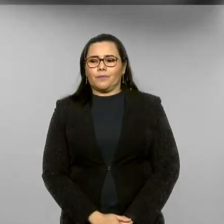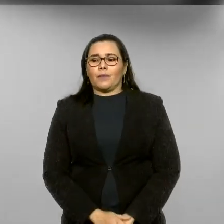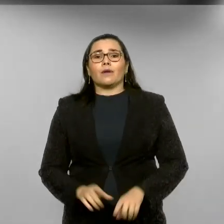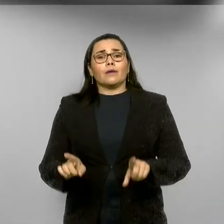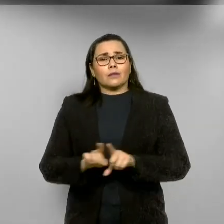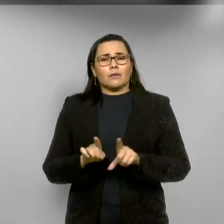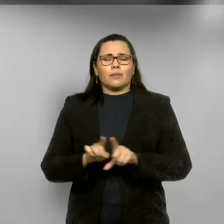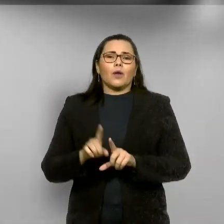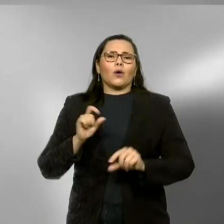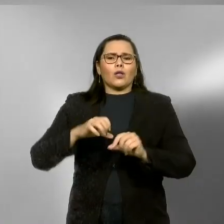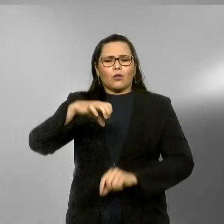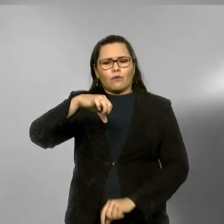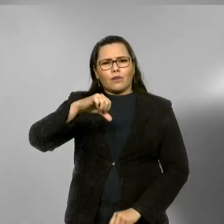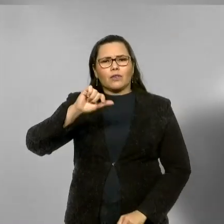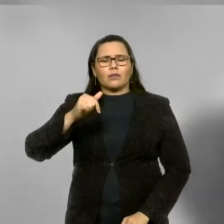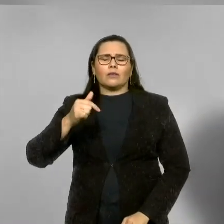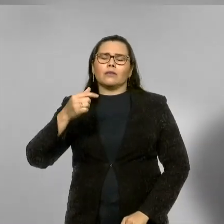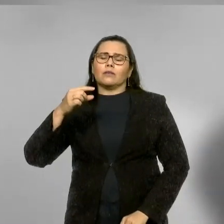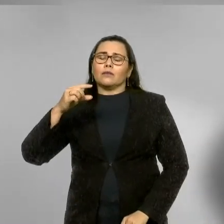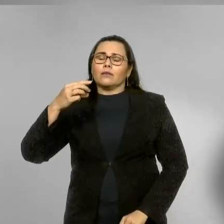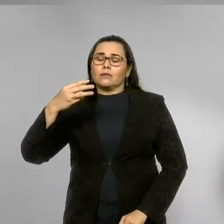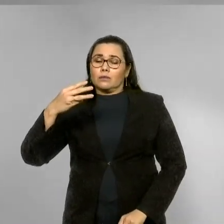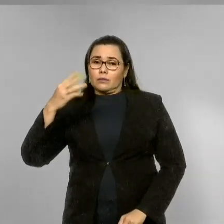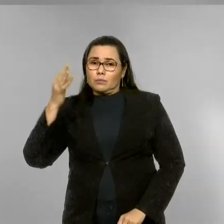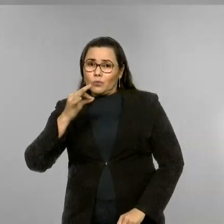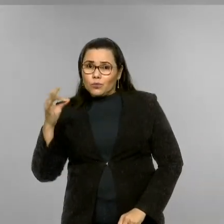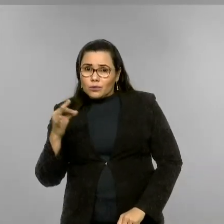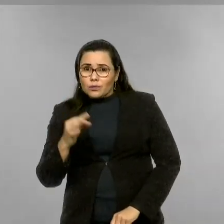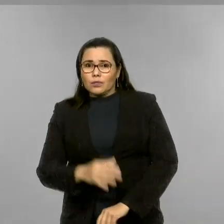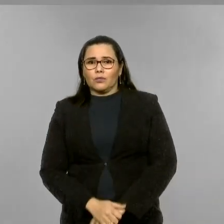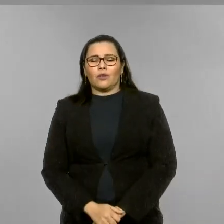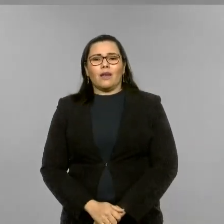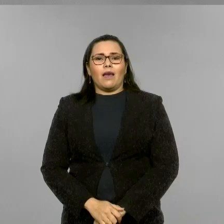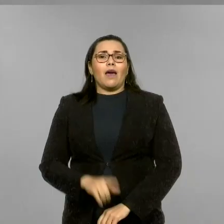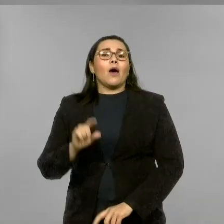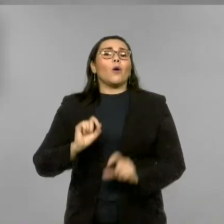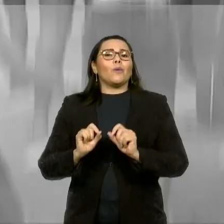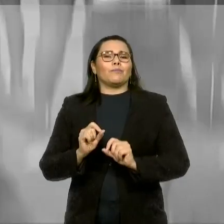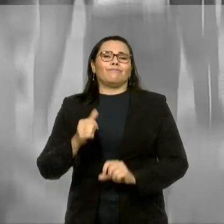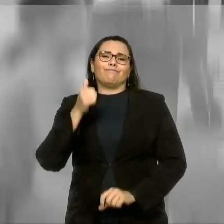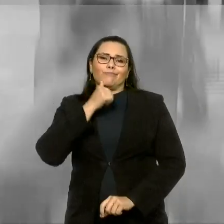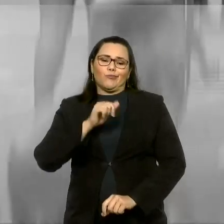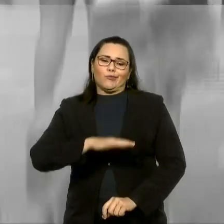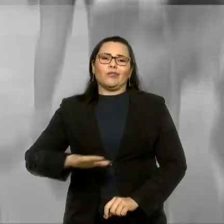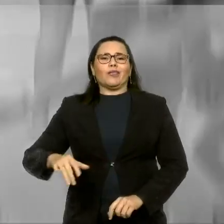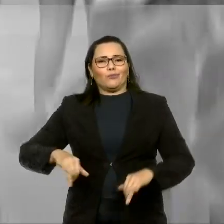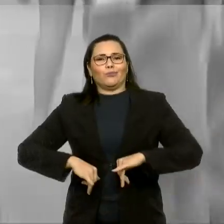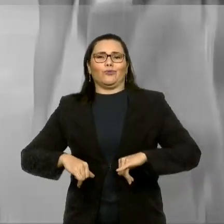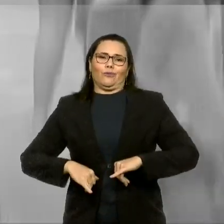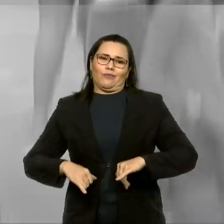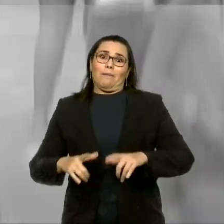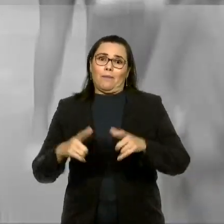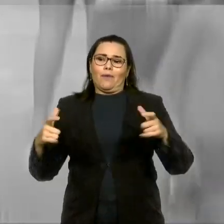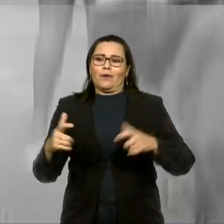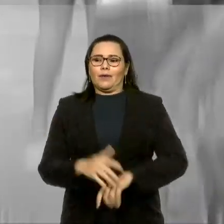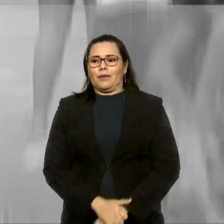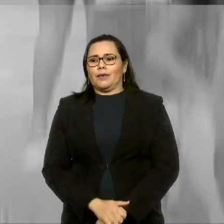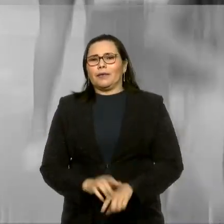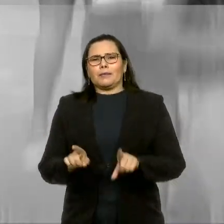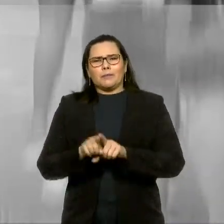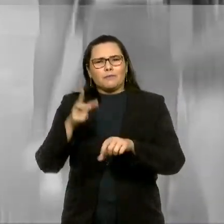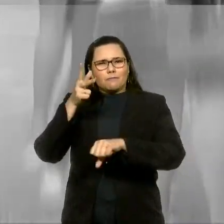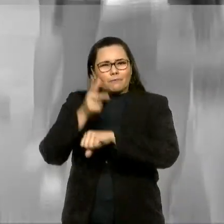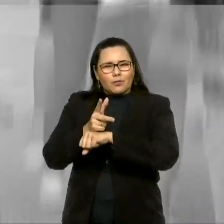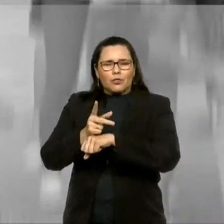que 93,3 destes casos a vítima é uma mulher as dencias da presença de imagens de